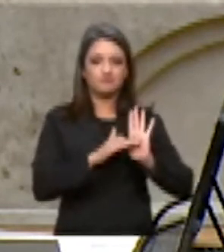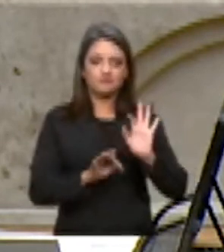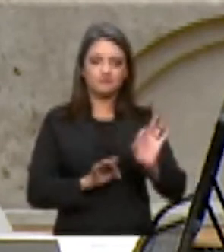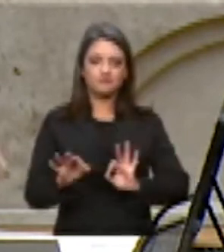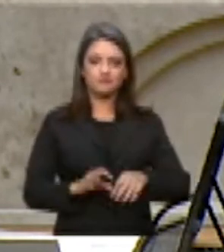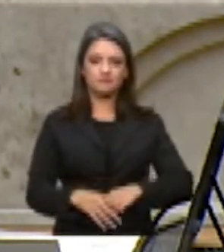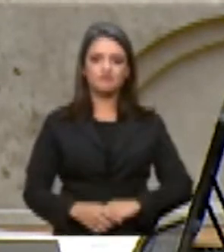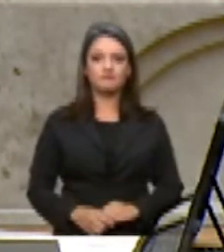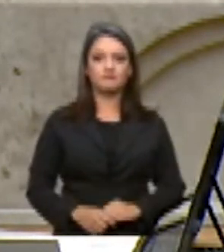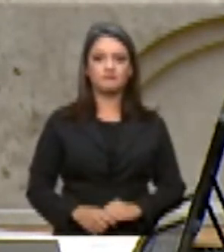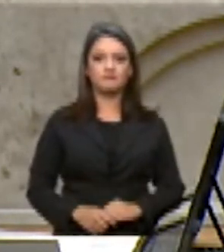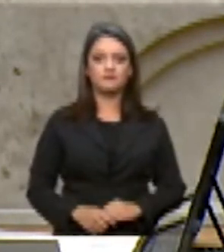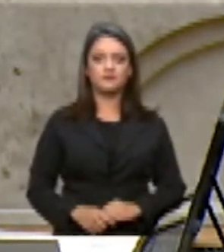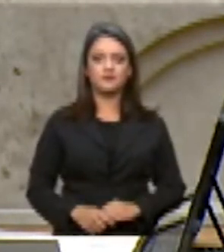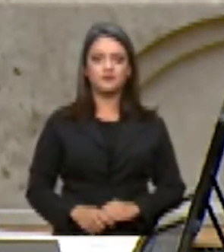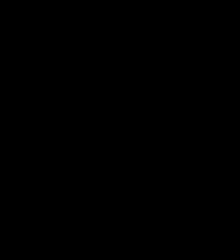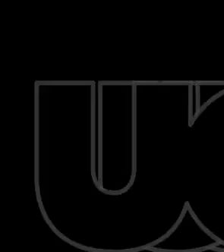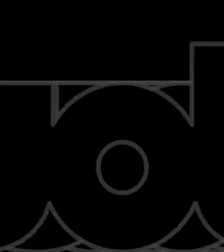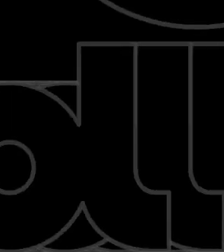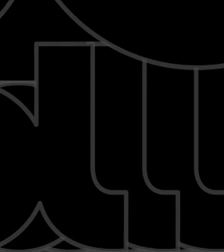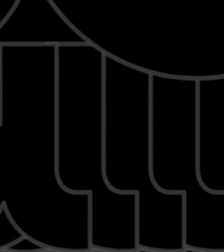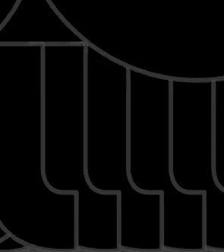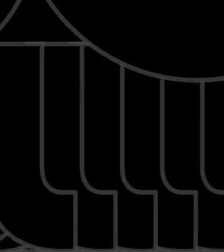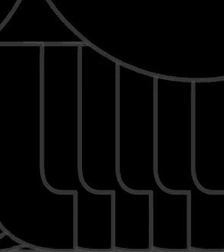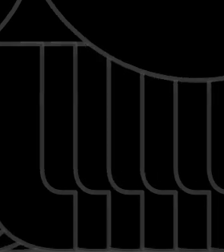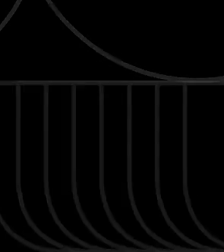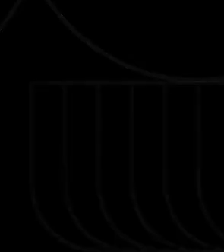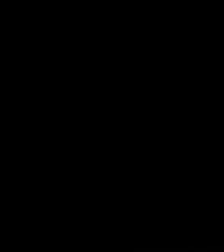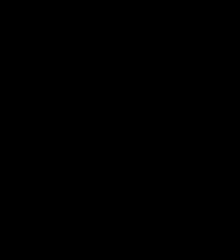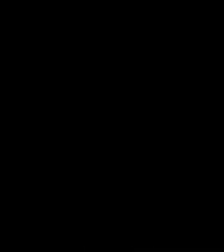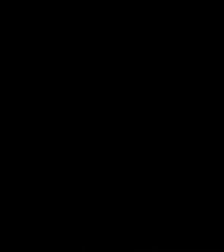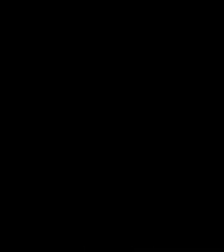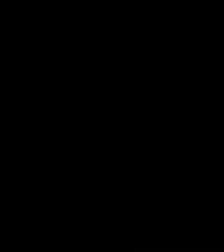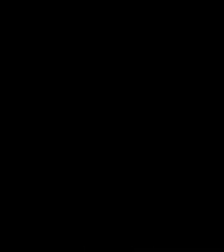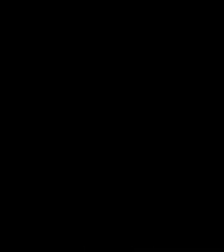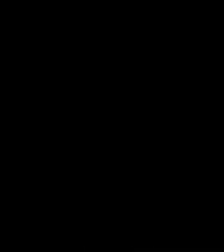Qual? Wow.